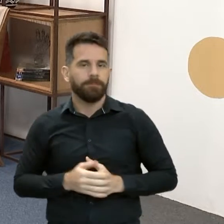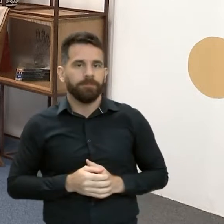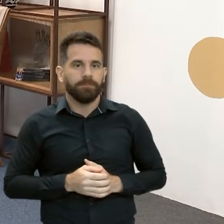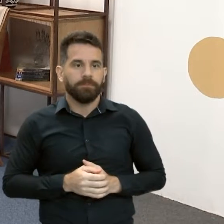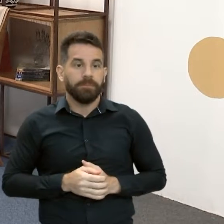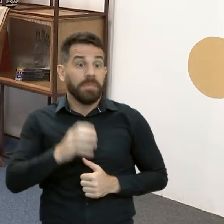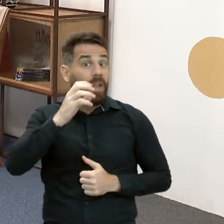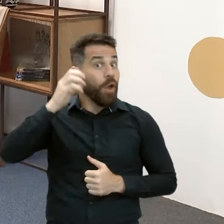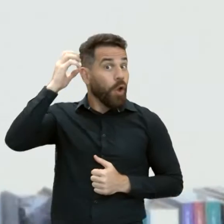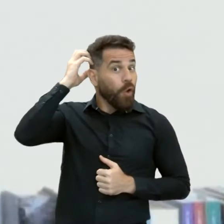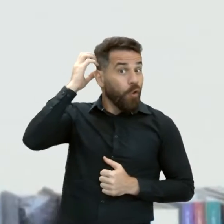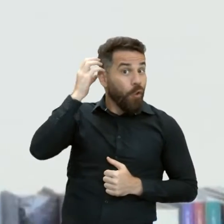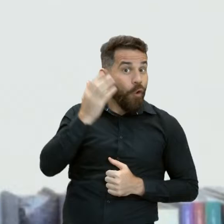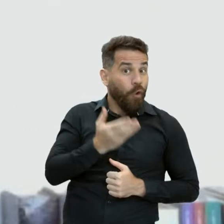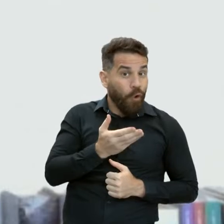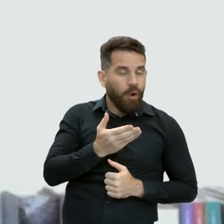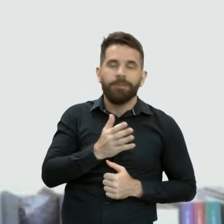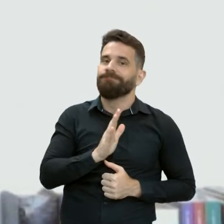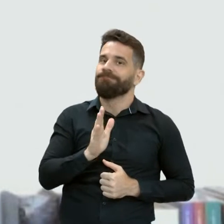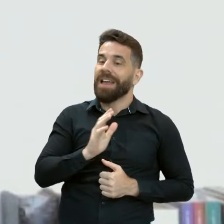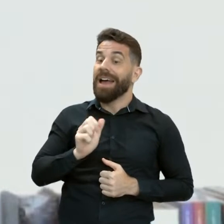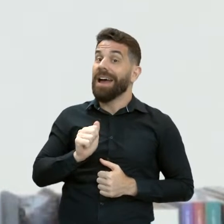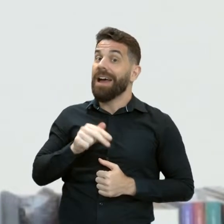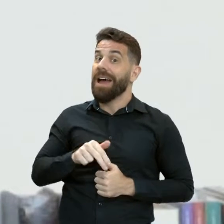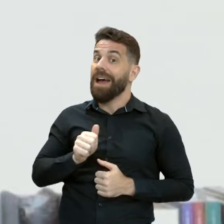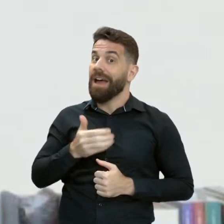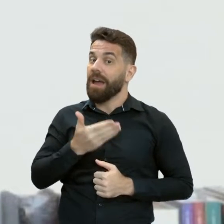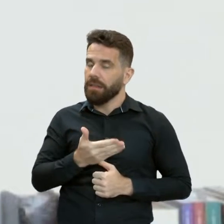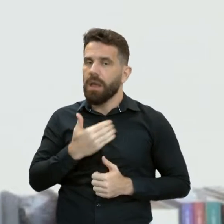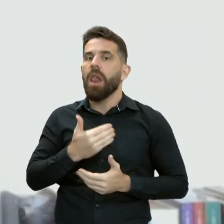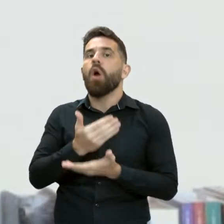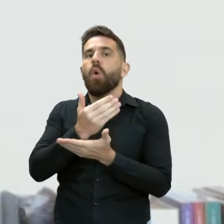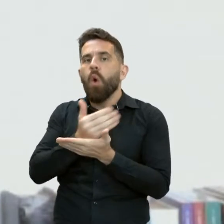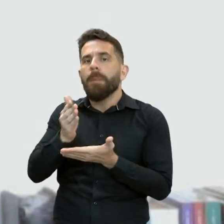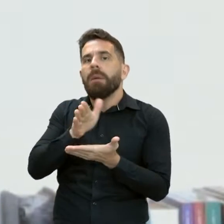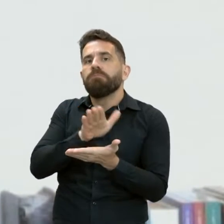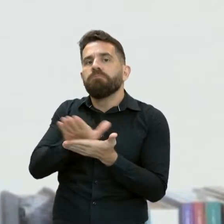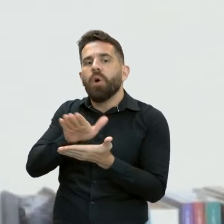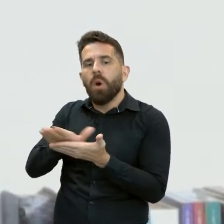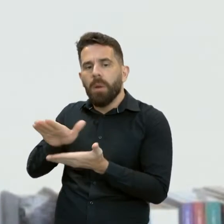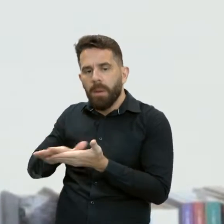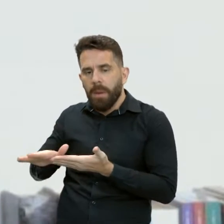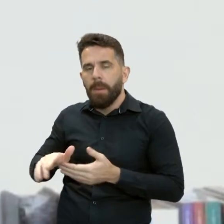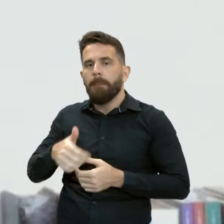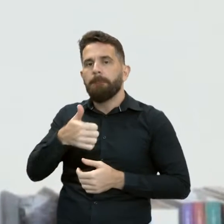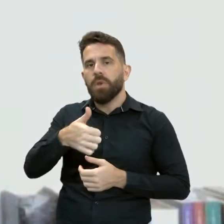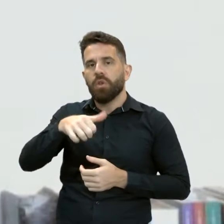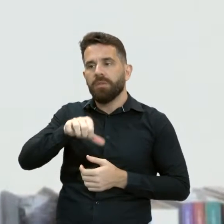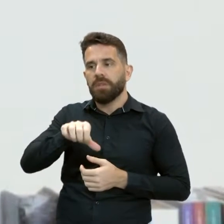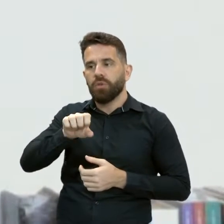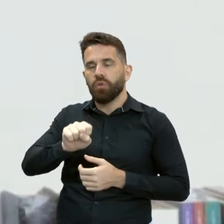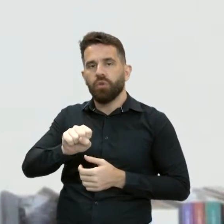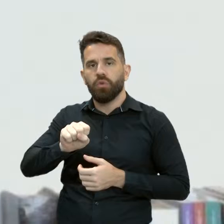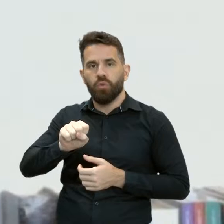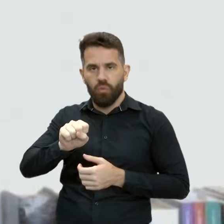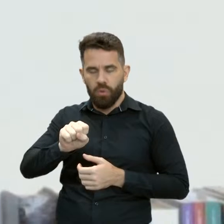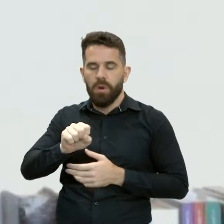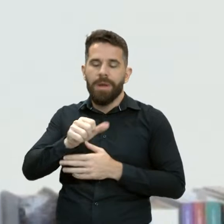Lisos Guimarães Peixoto, ela começa a publicar em 1908, muito jovem ainda,